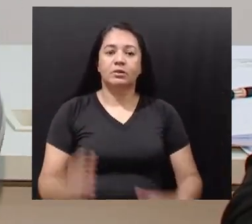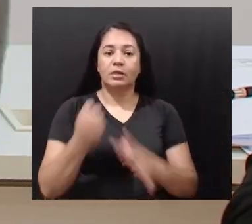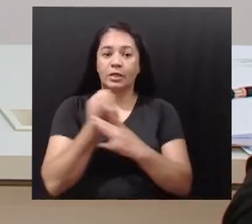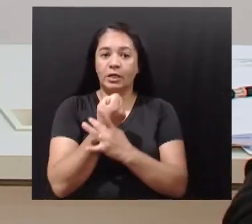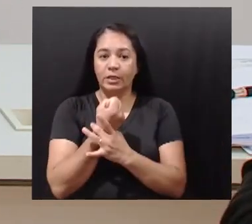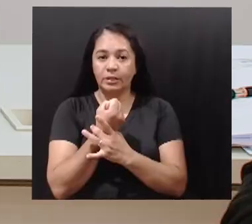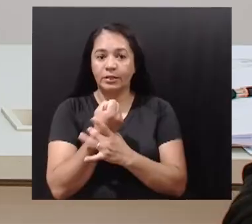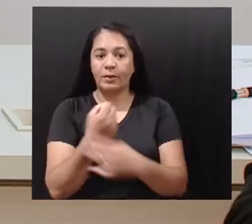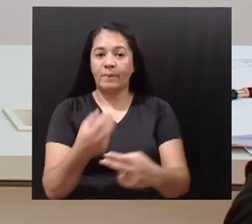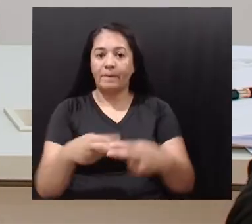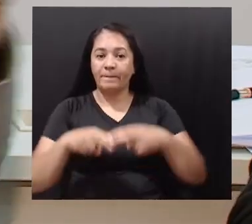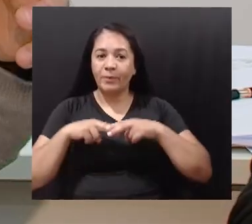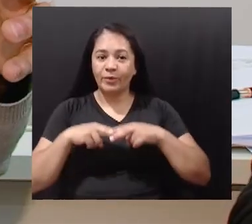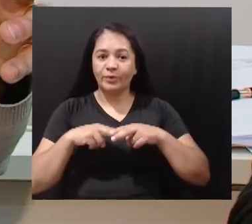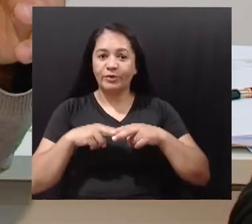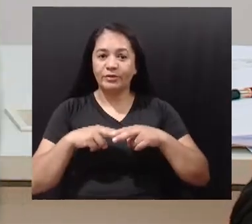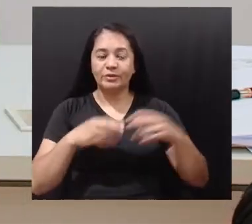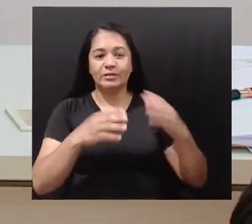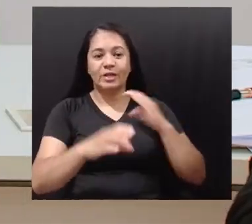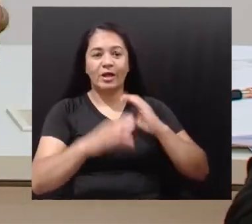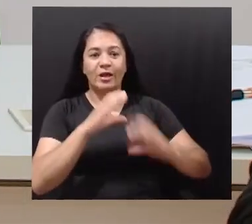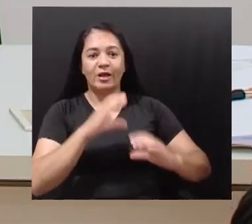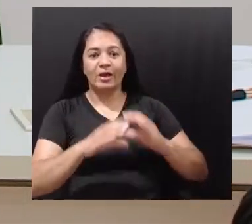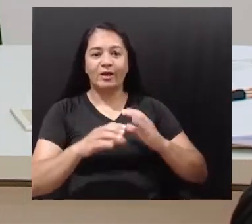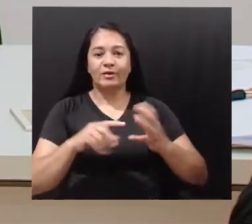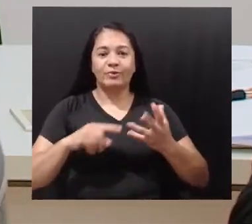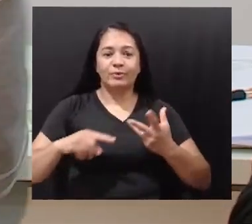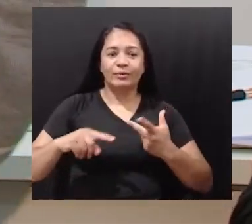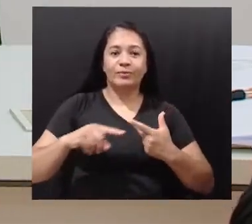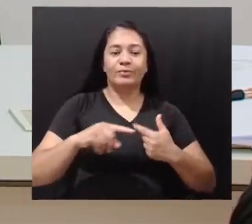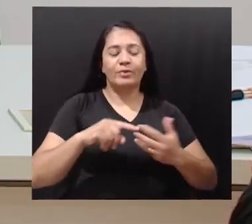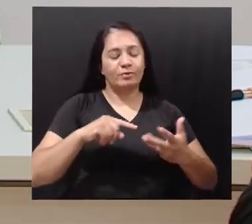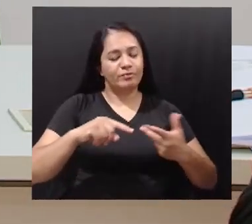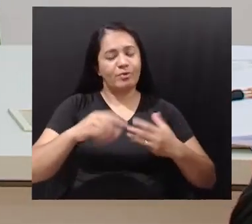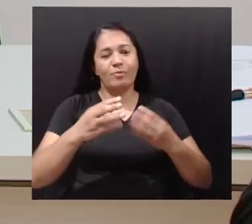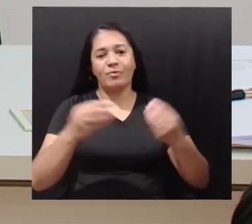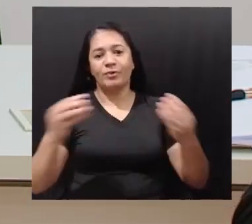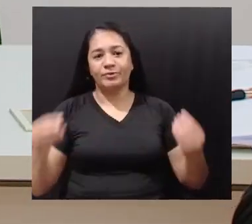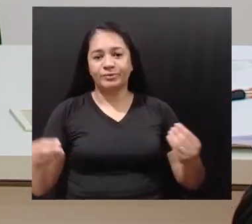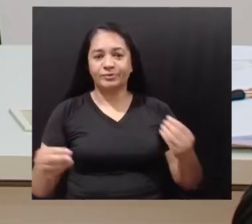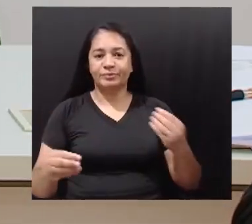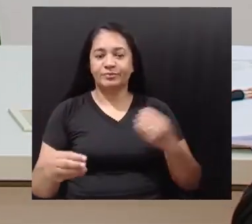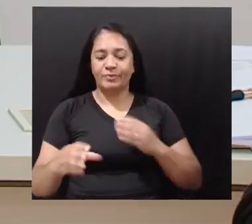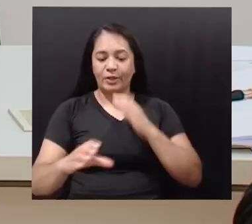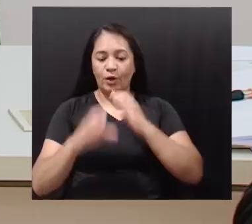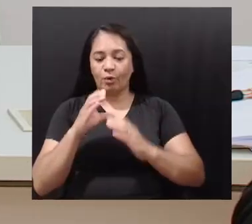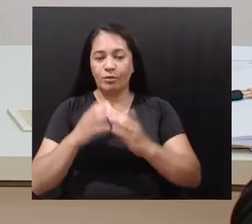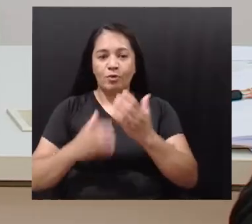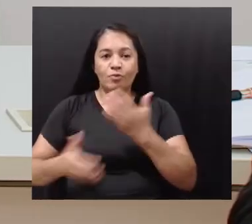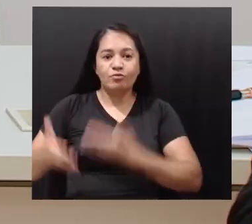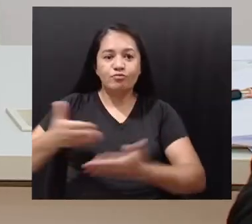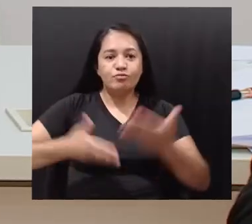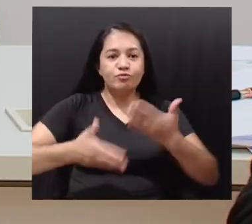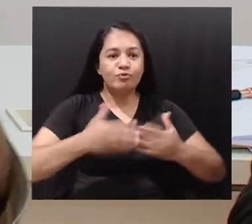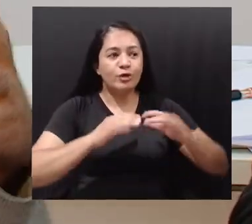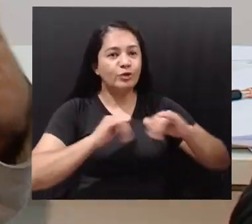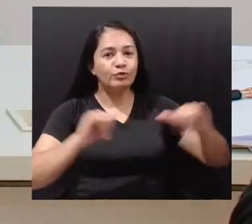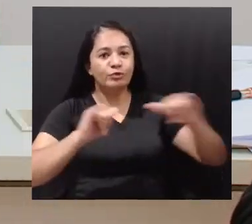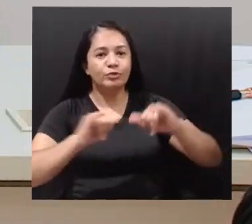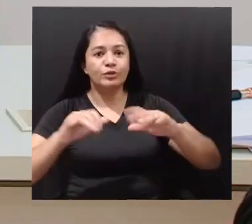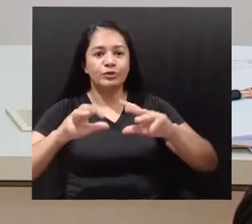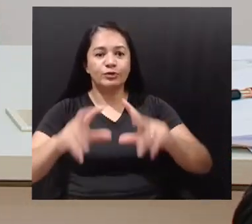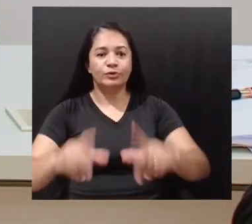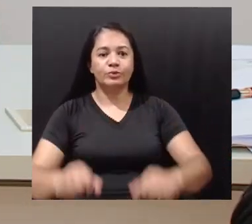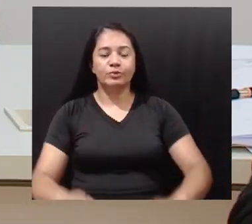a comunicação ali da NPD com o titular de dados com a casa. Ele vai comunicando todo mundo e